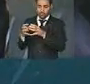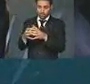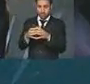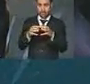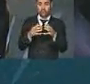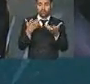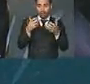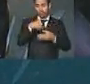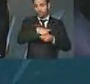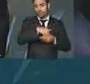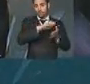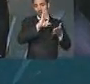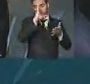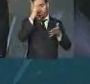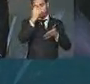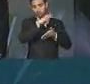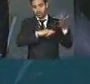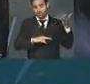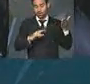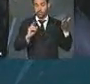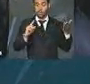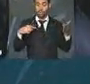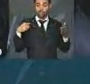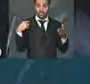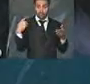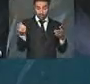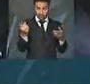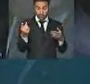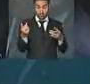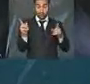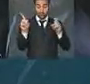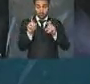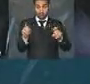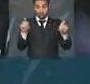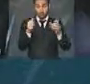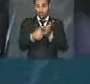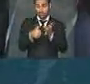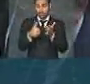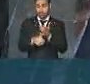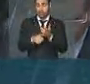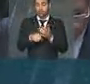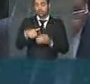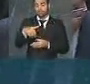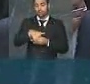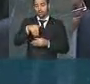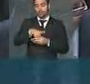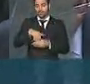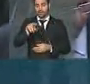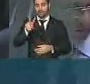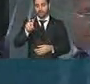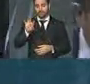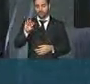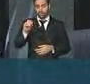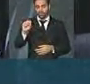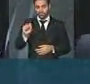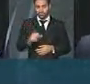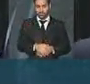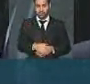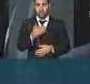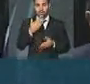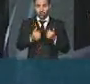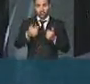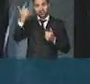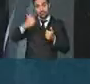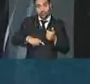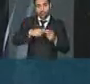resolução e na sequência em urna eletrônica os votos gostaria que vossa excelência pudesse reproduzir esse entendimento